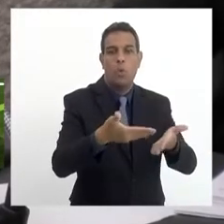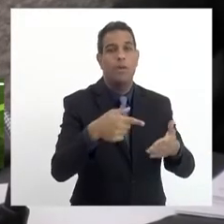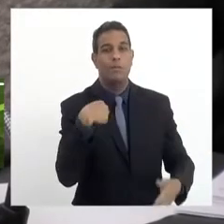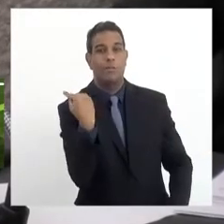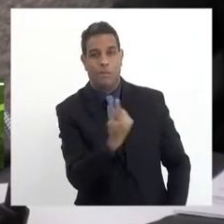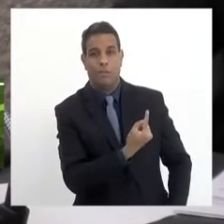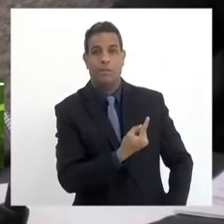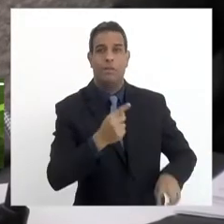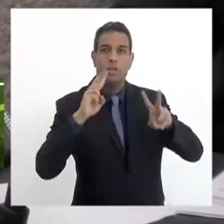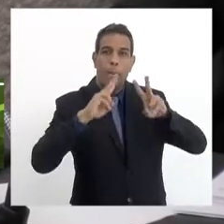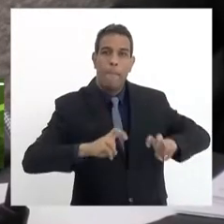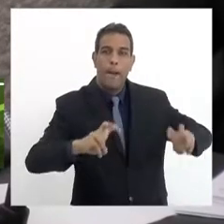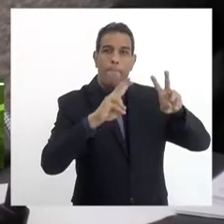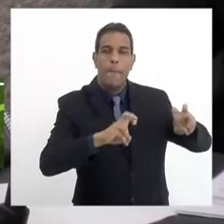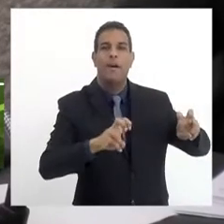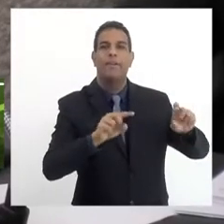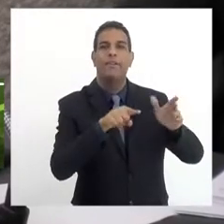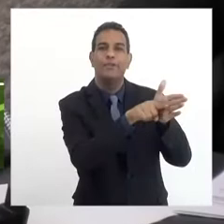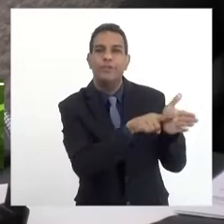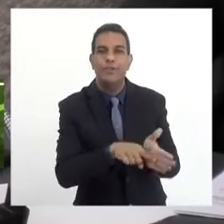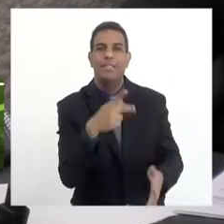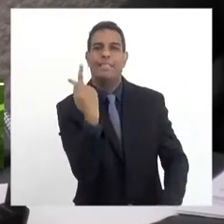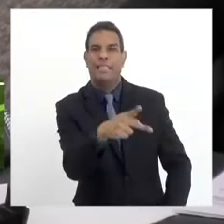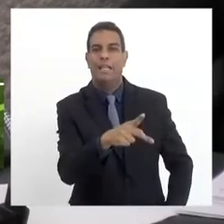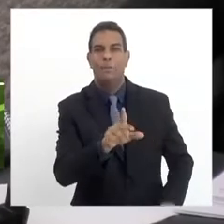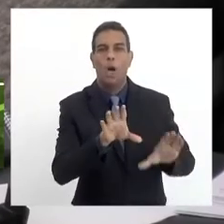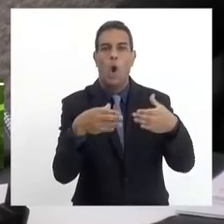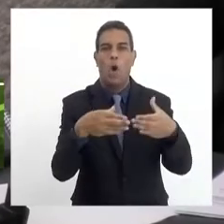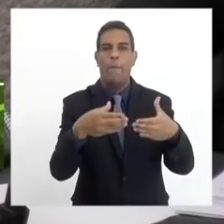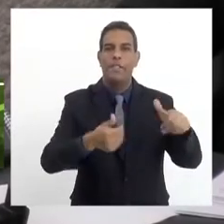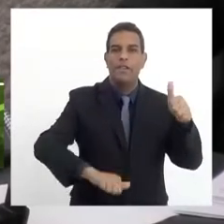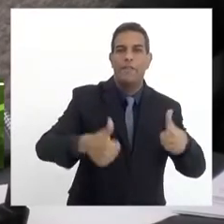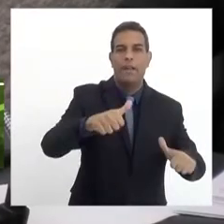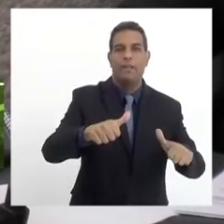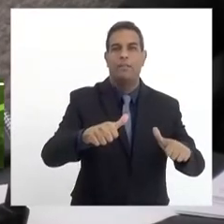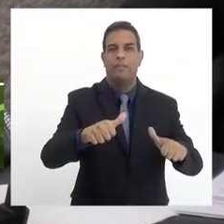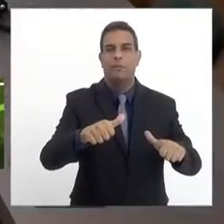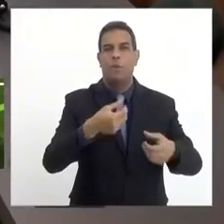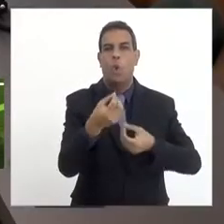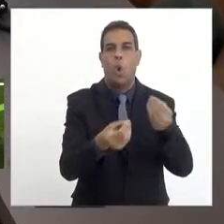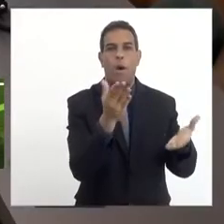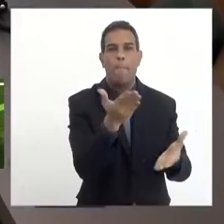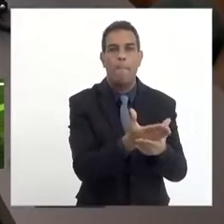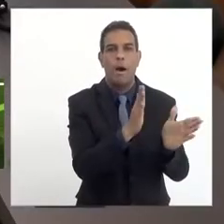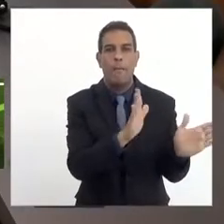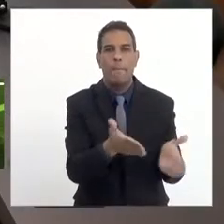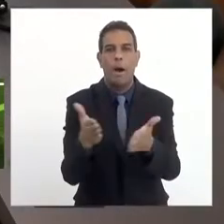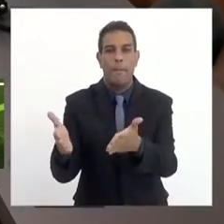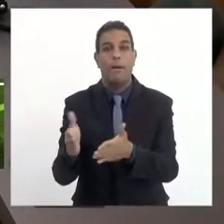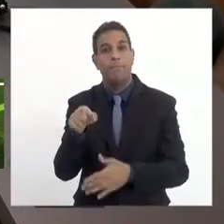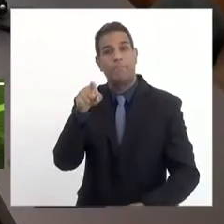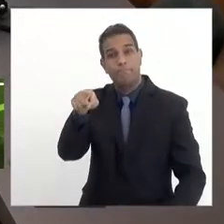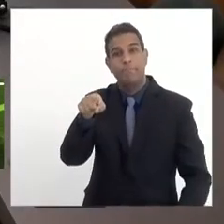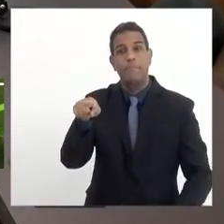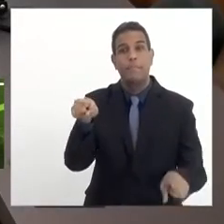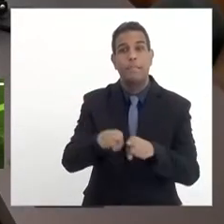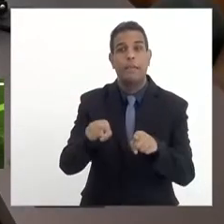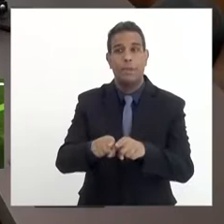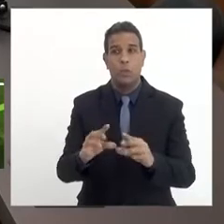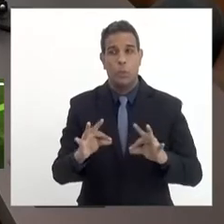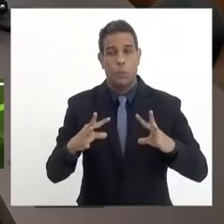gente se debruce sobre o tema. Então, por isso, eu peço vista conjunta. Obrigado. Então, vistas, deputado Rosenberg, deputado Luiz Paulo, deputado Rodrigo Amorim,